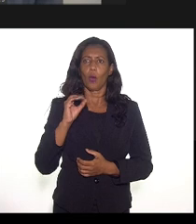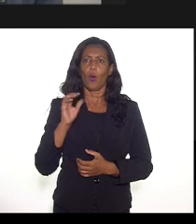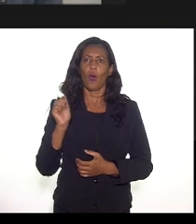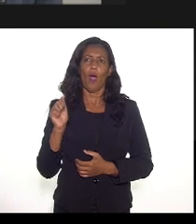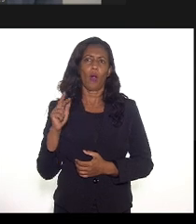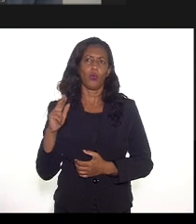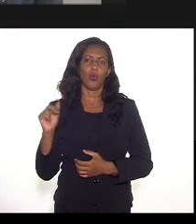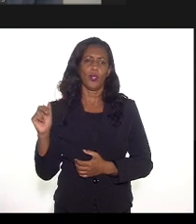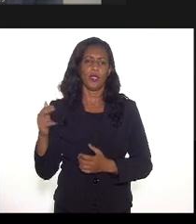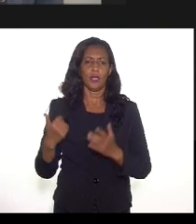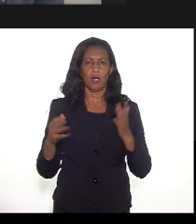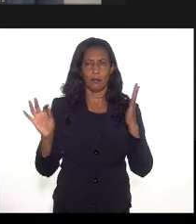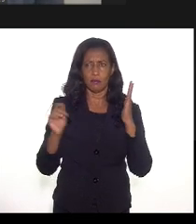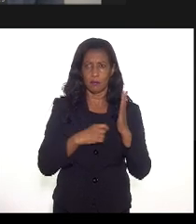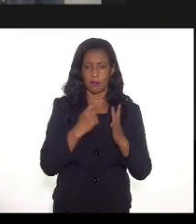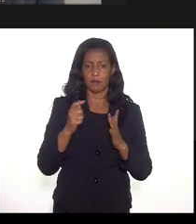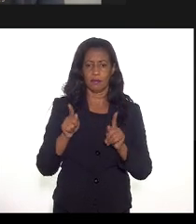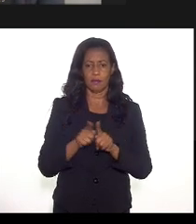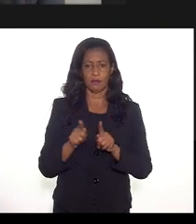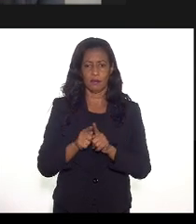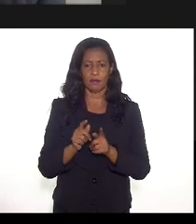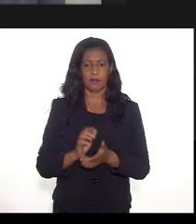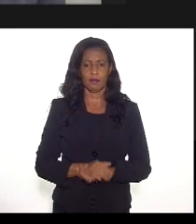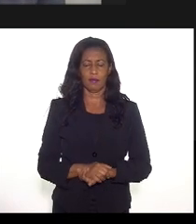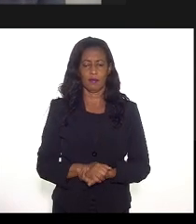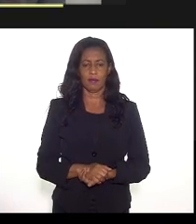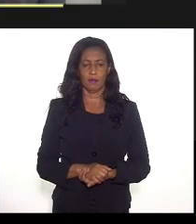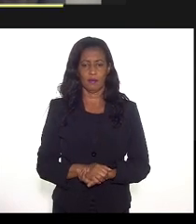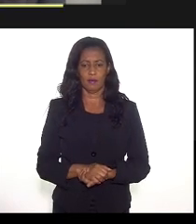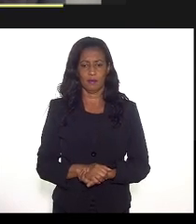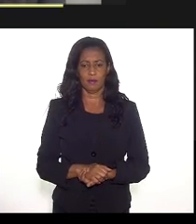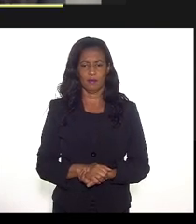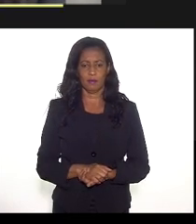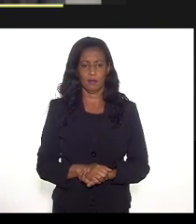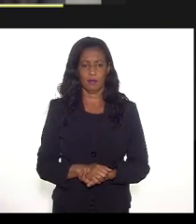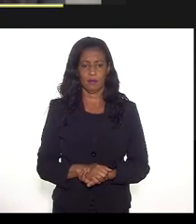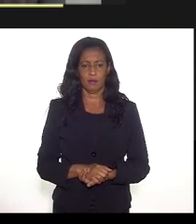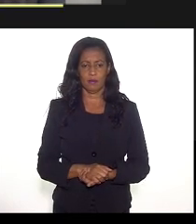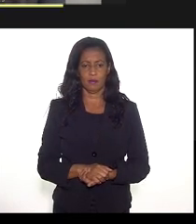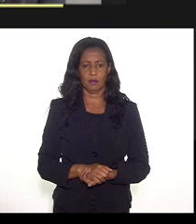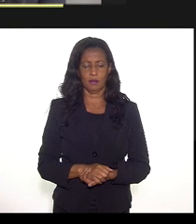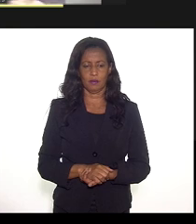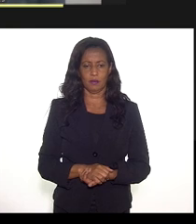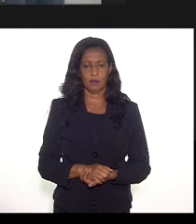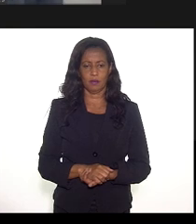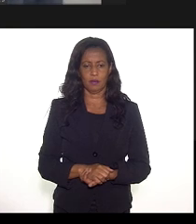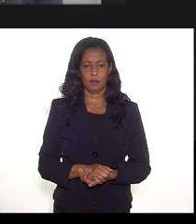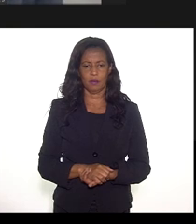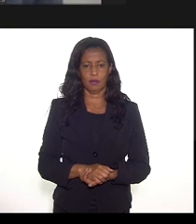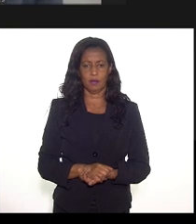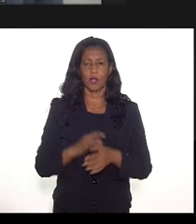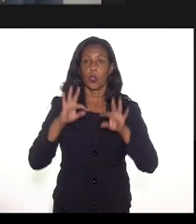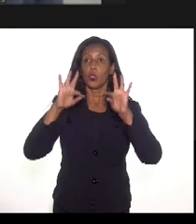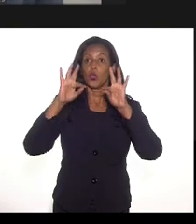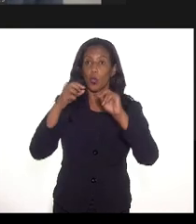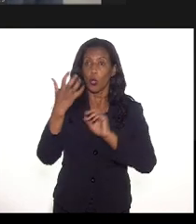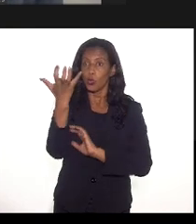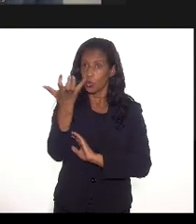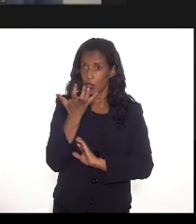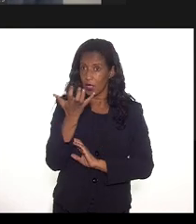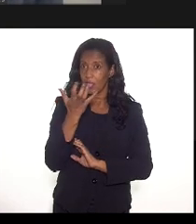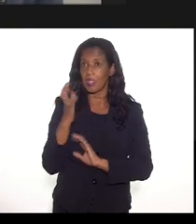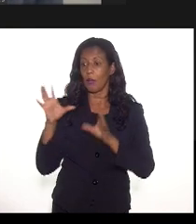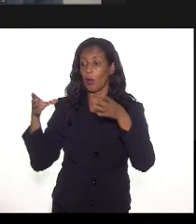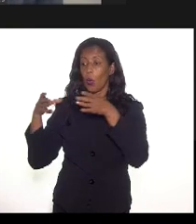deputado Sérgio Fernandes? Com a autoria aberta a todos. Que quiserem com autoria colocar